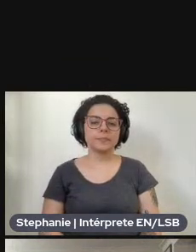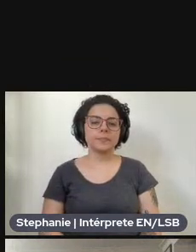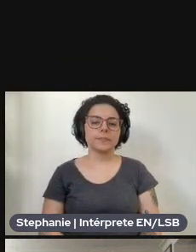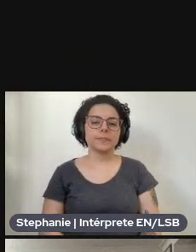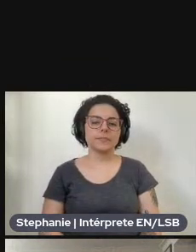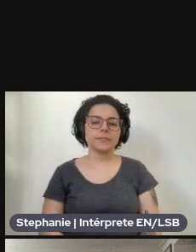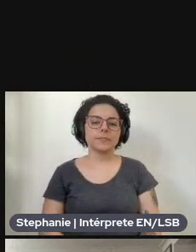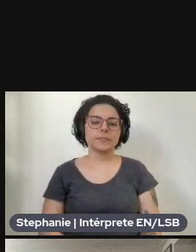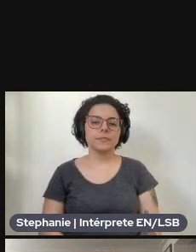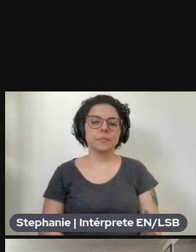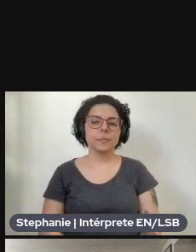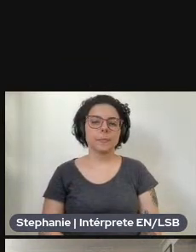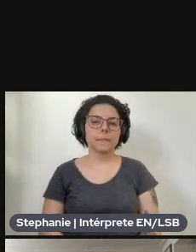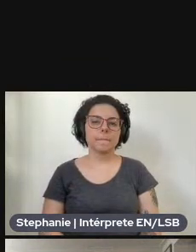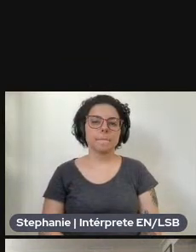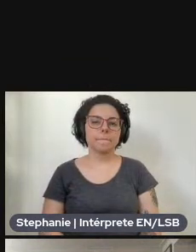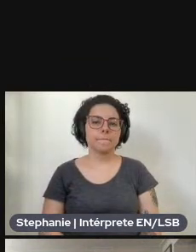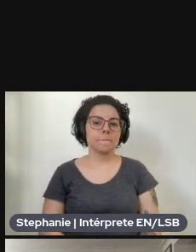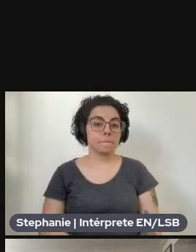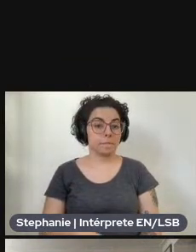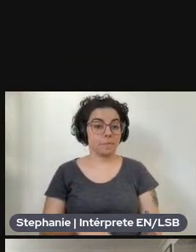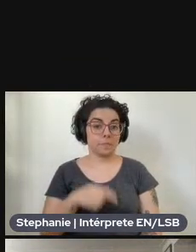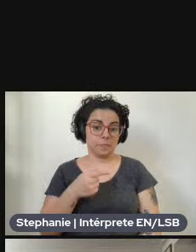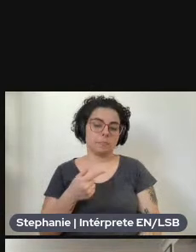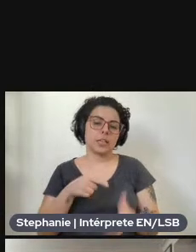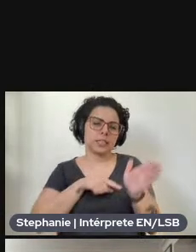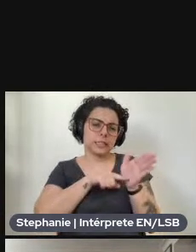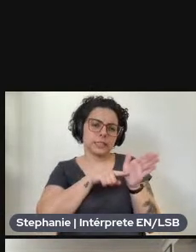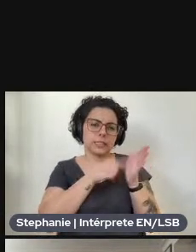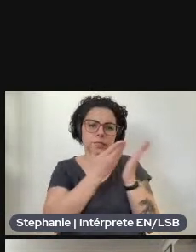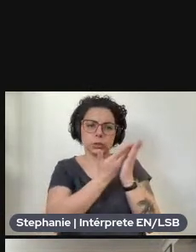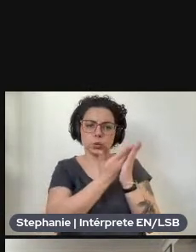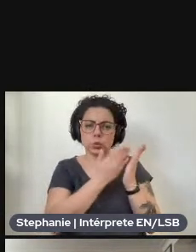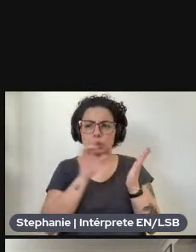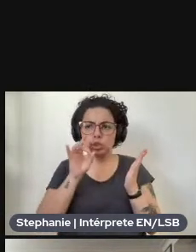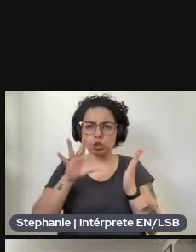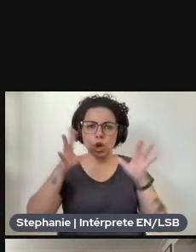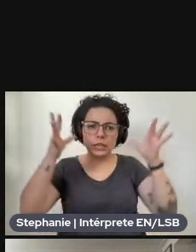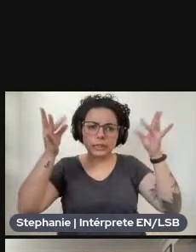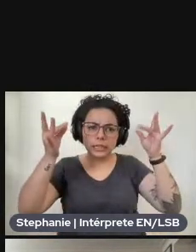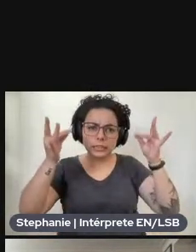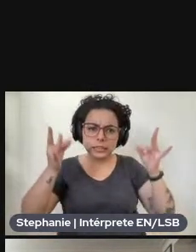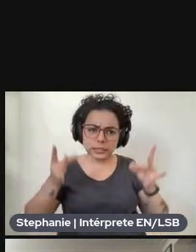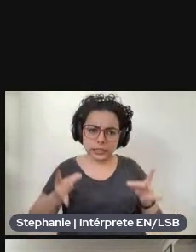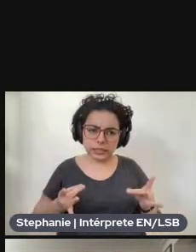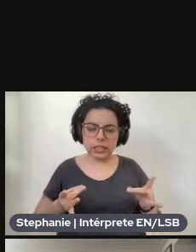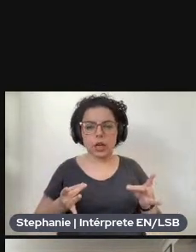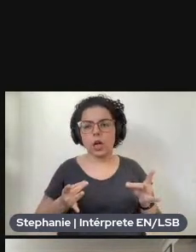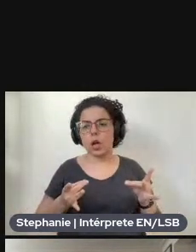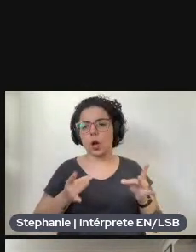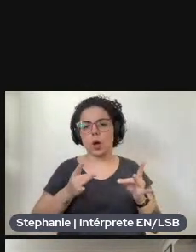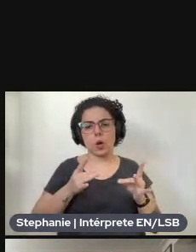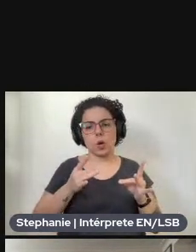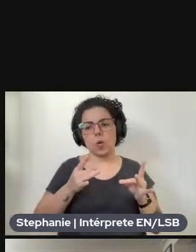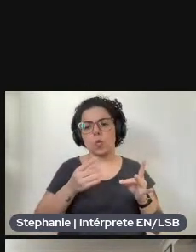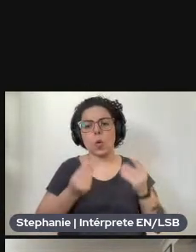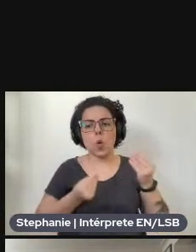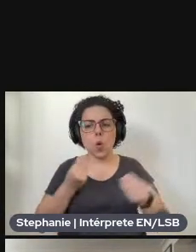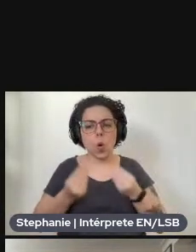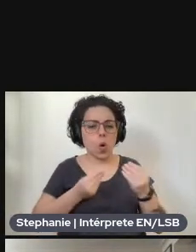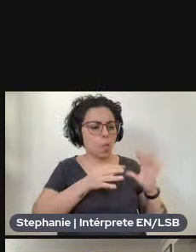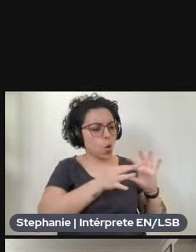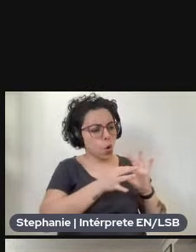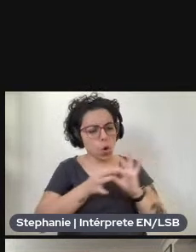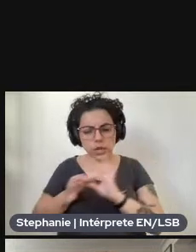questão apenas de descrição, ok? Não estamos a falar de descrever a coesão dos textos apenas,